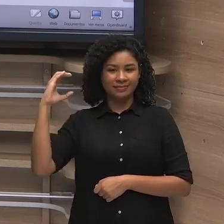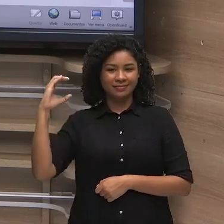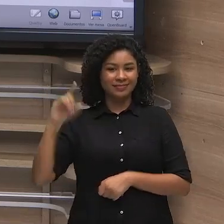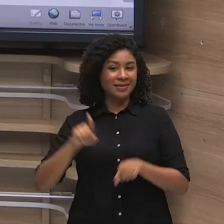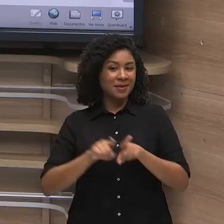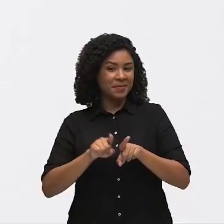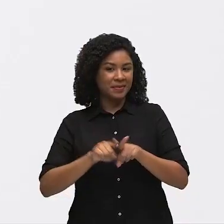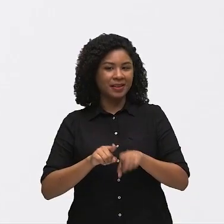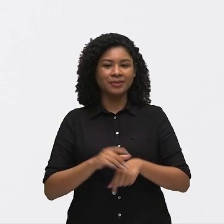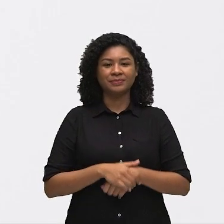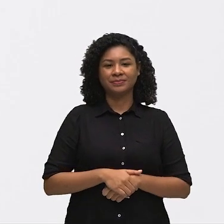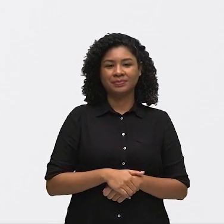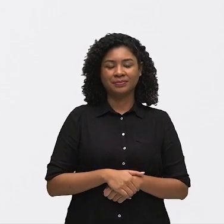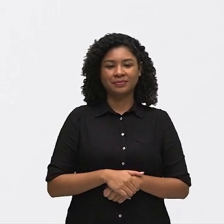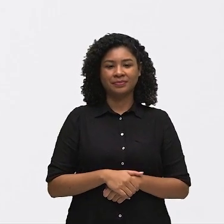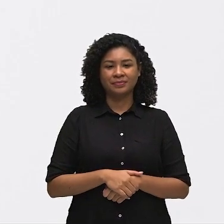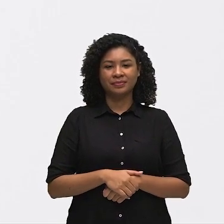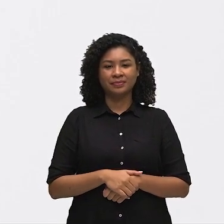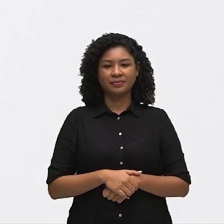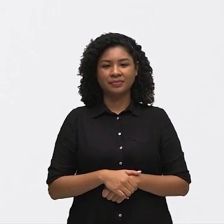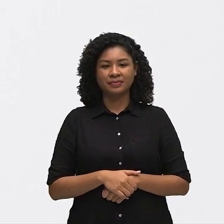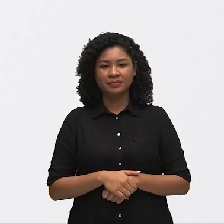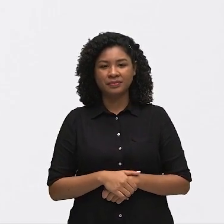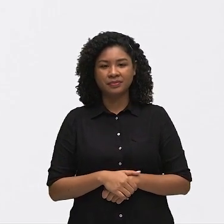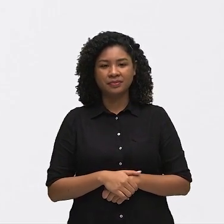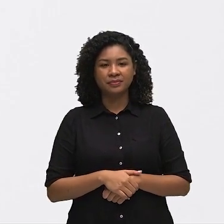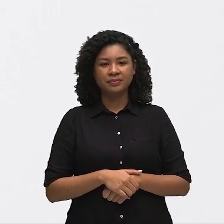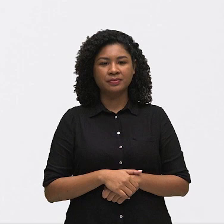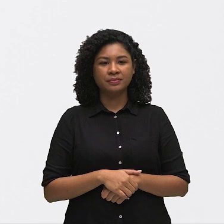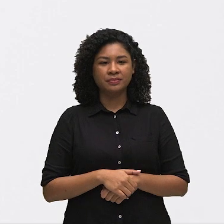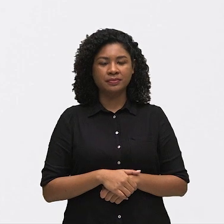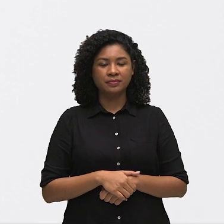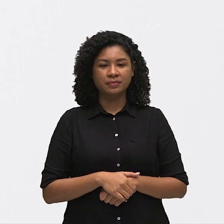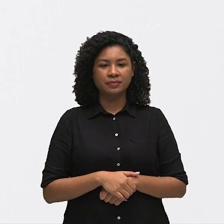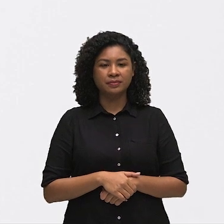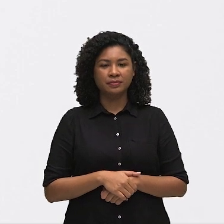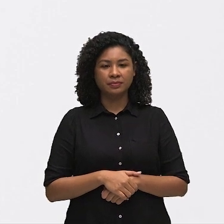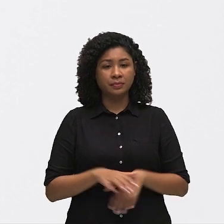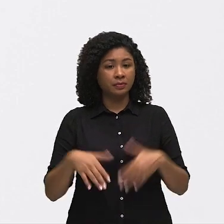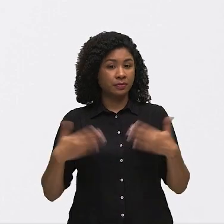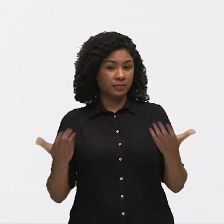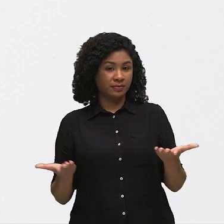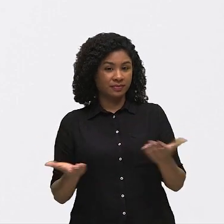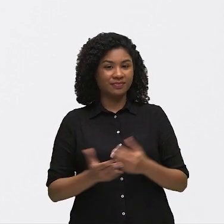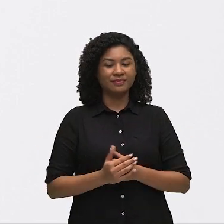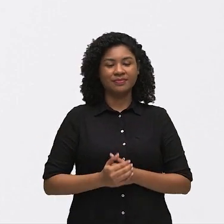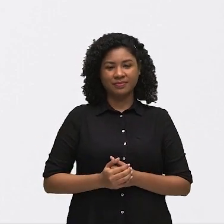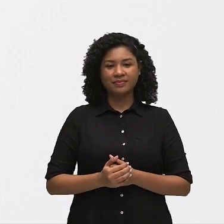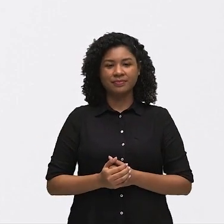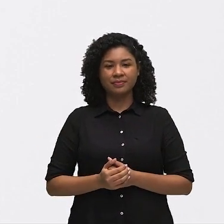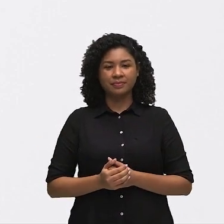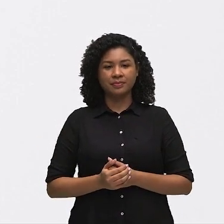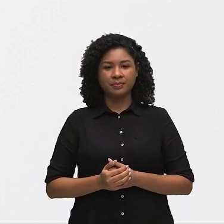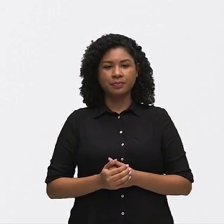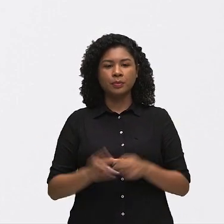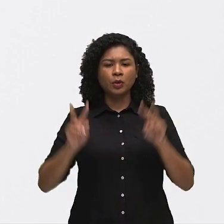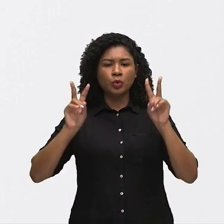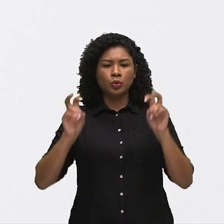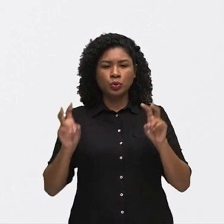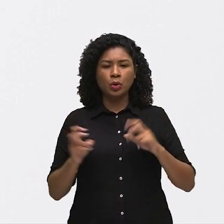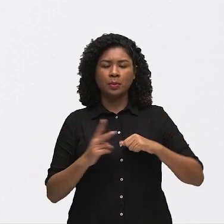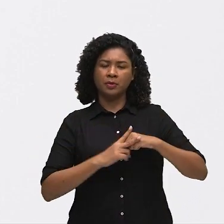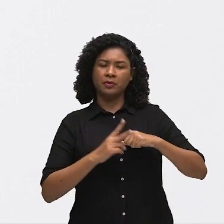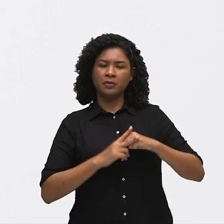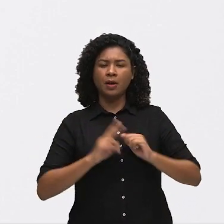é letra C ou D, já que é o que vocês estão achando para nós. Olhem só. Então, considerando as formas verbais